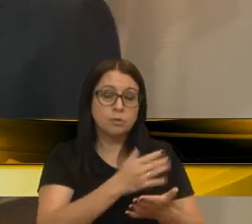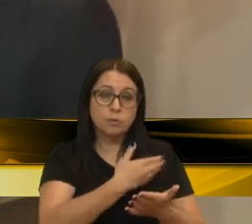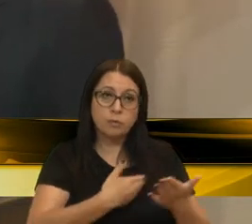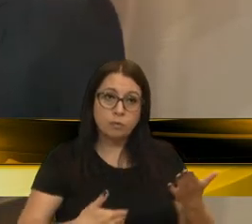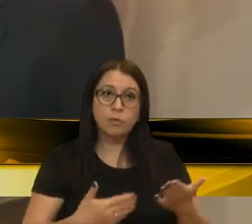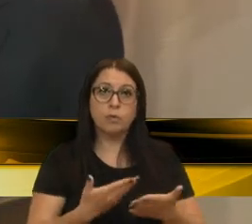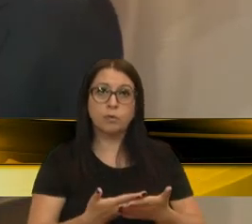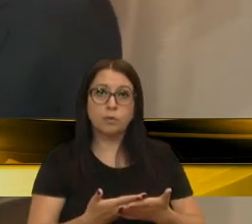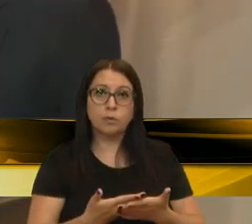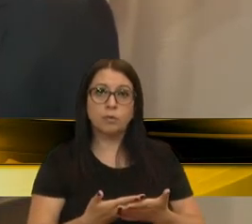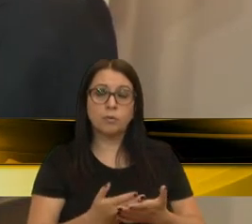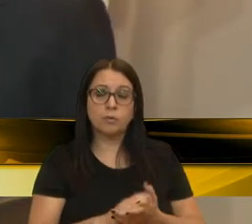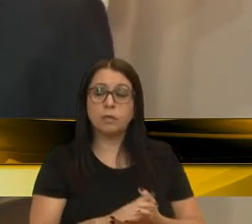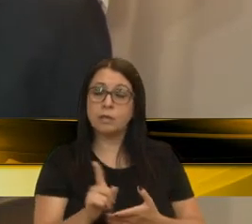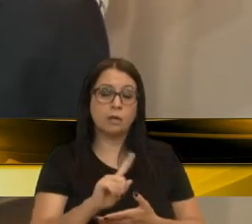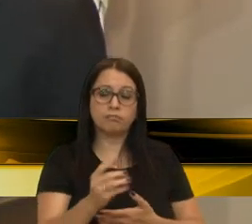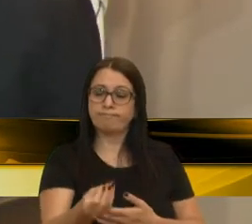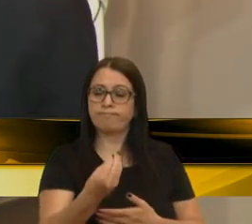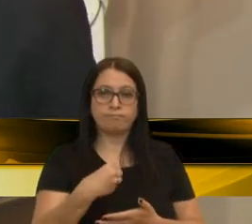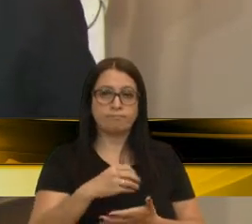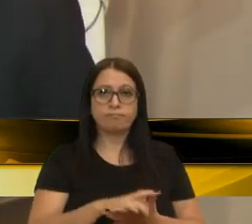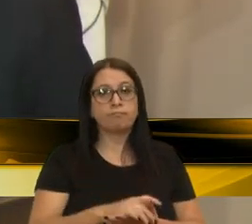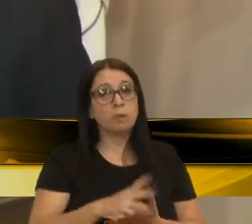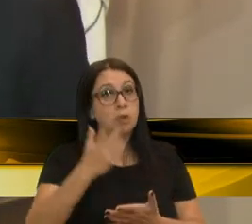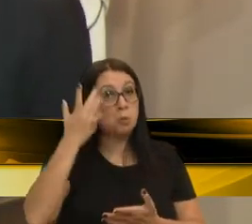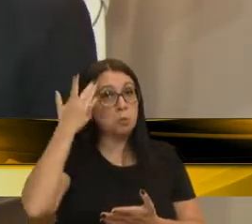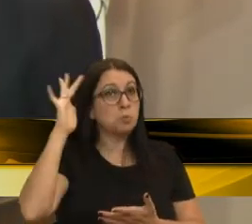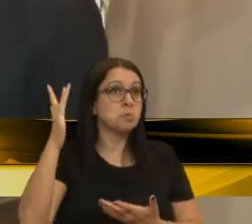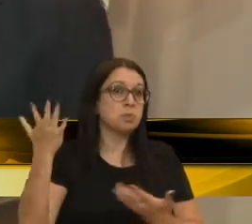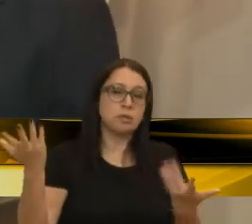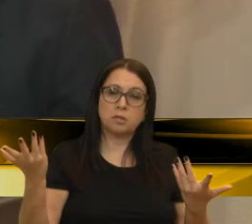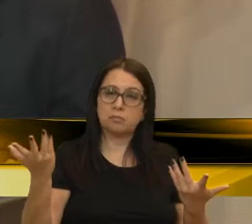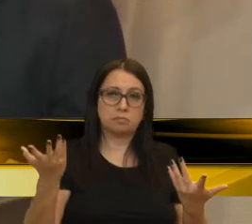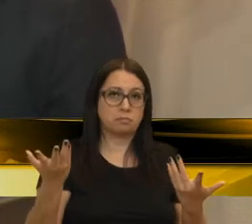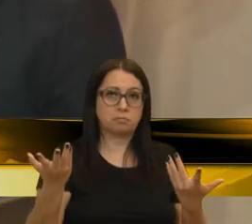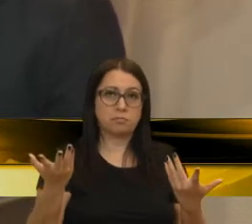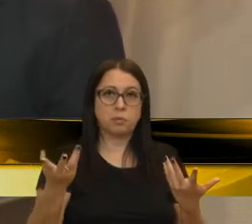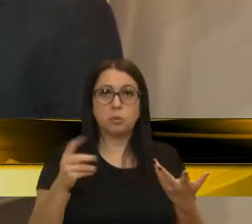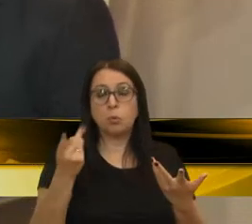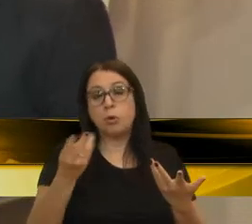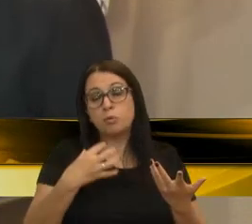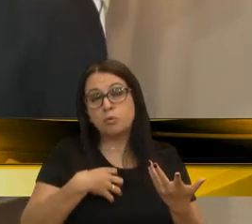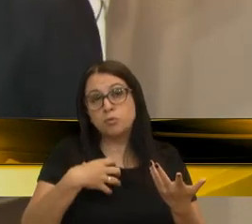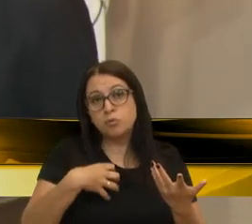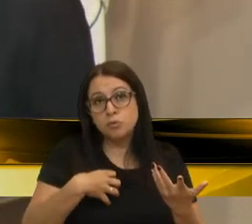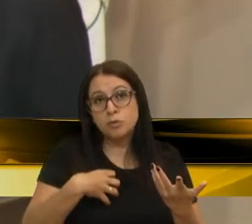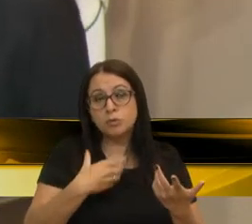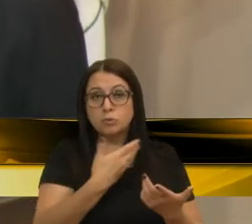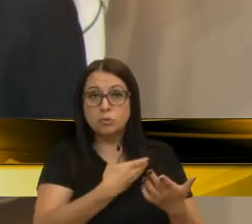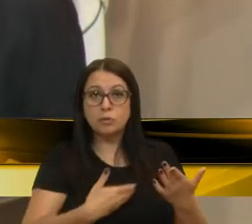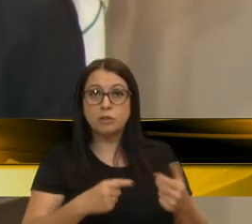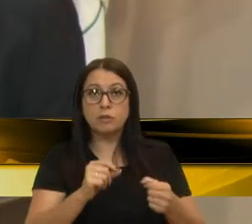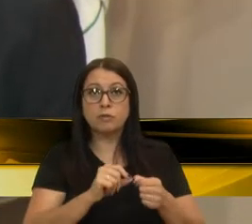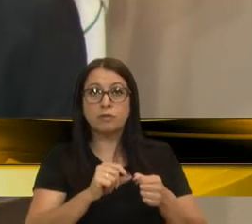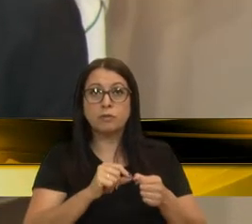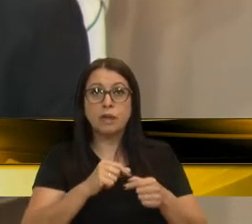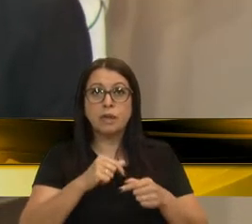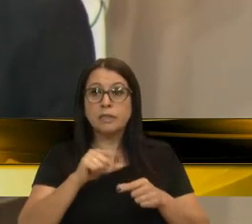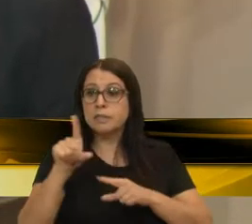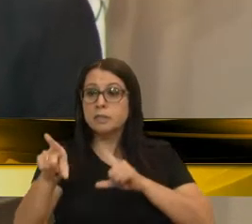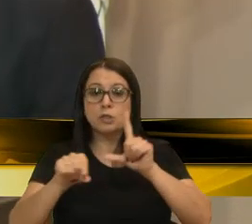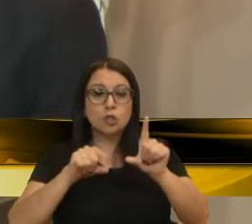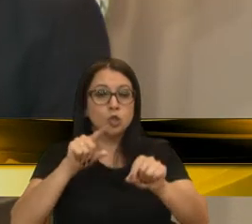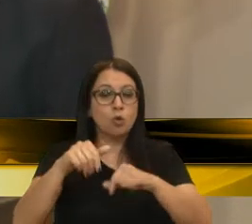governo e eles não foram enviados. Bom, eu não sei qual é que é a maneira com que esse governo faz o processo